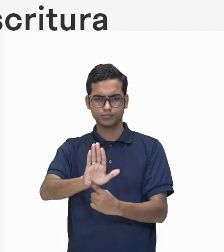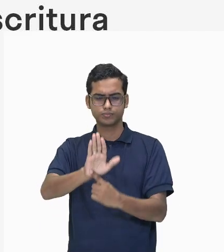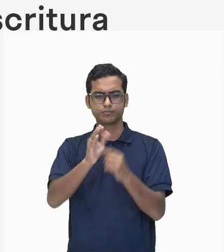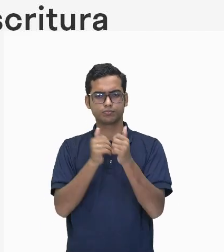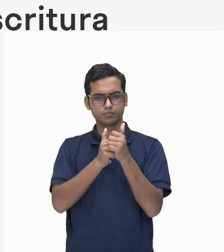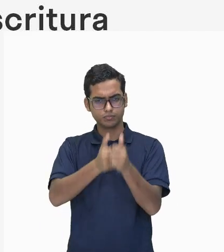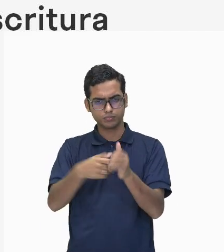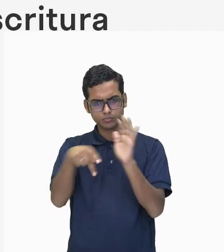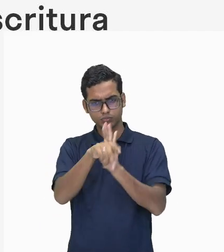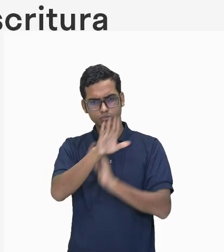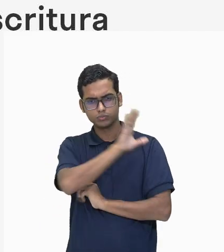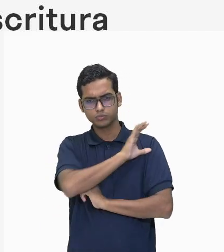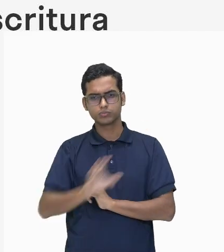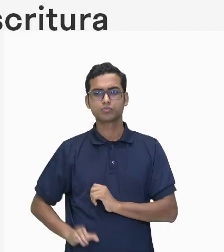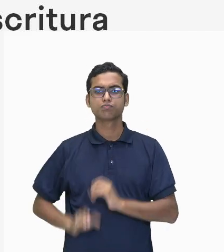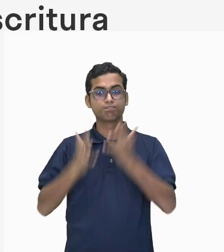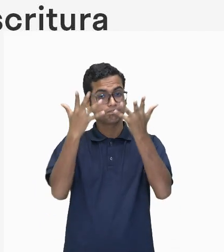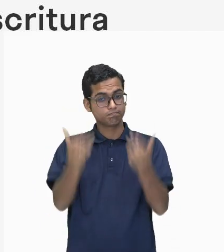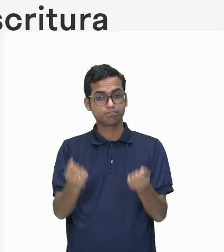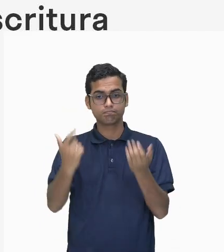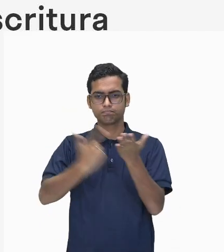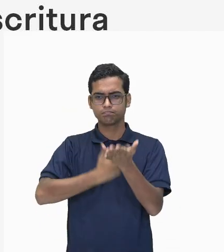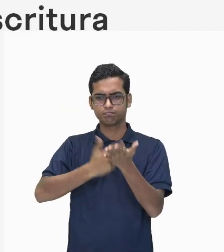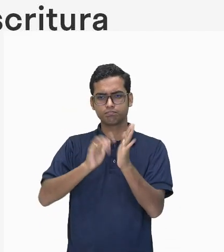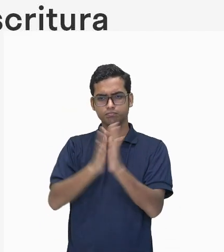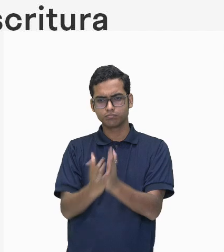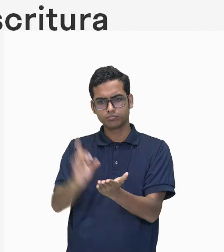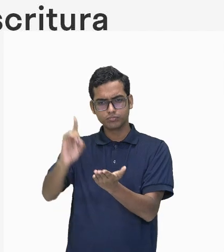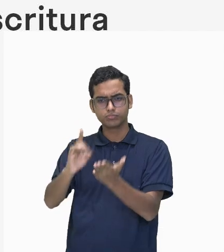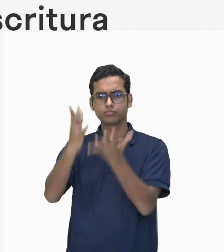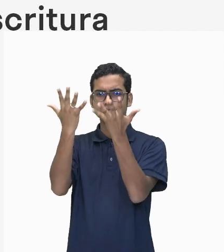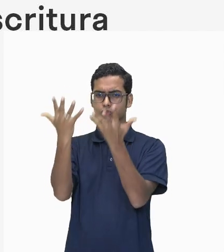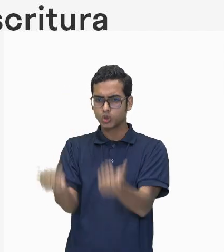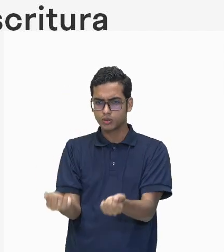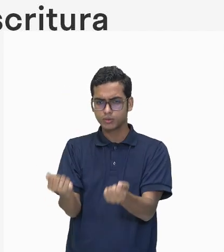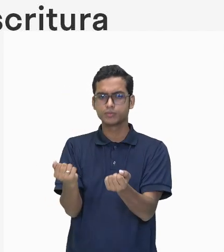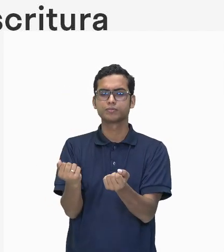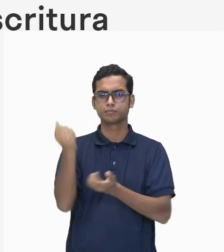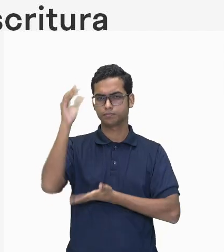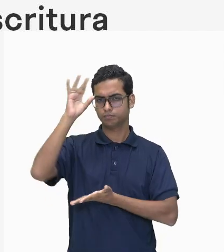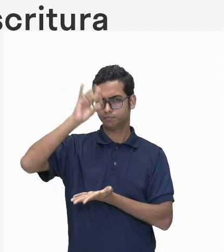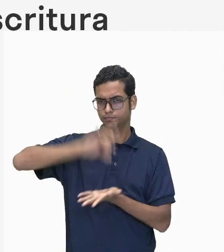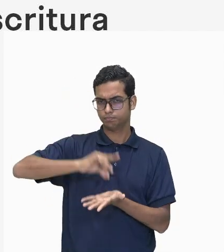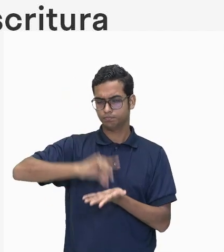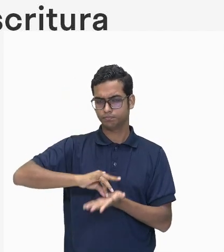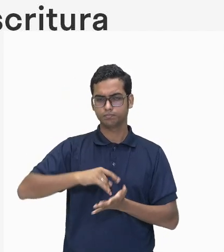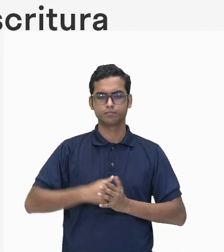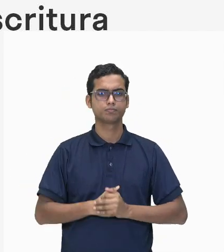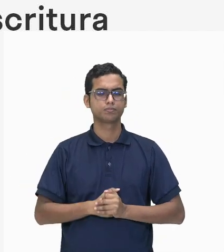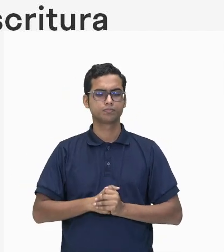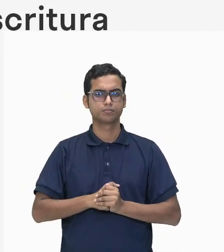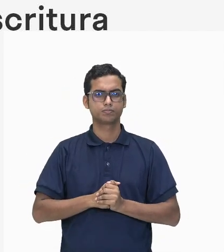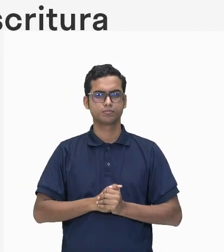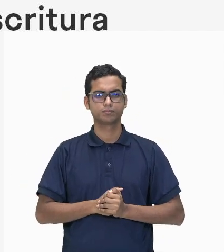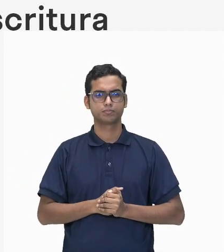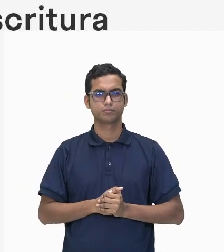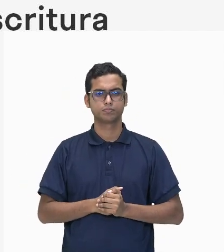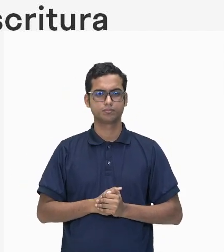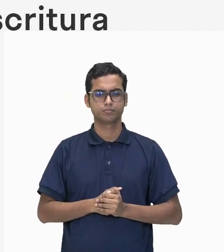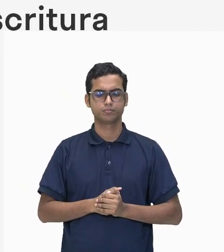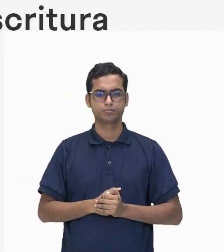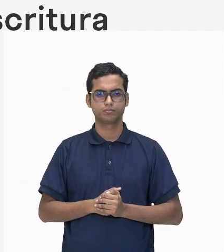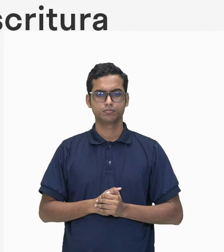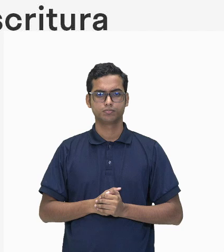cristãos, aceita a Bíblia como escritura divinamente inspirada por Deus. Ela aceita. Por outro